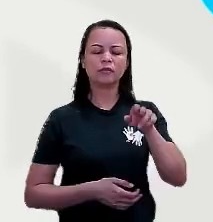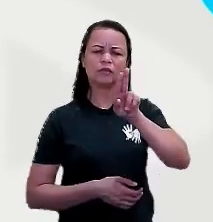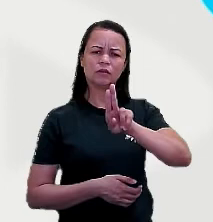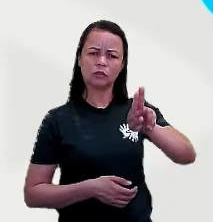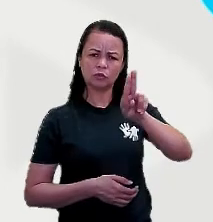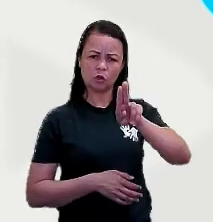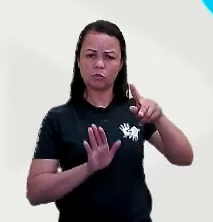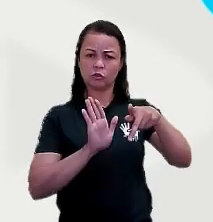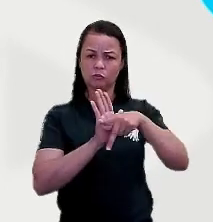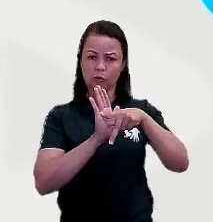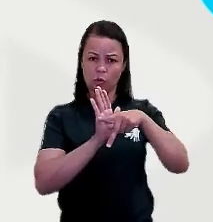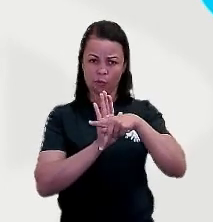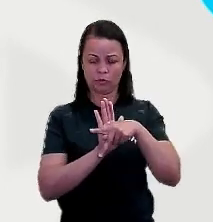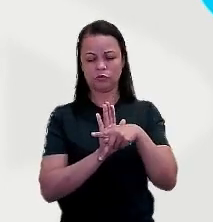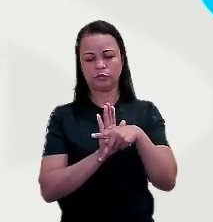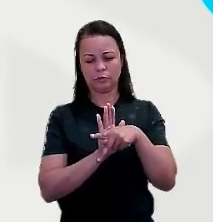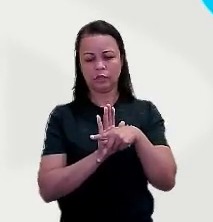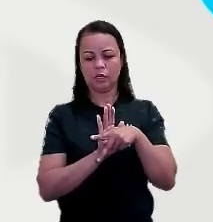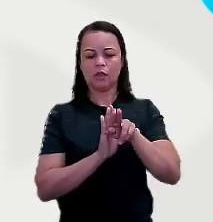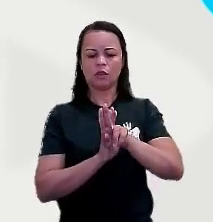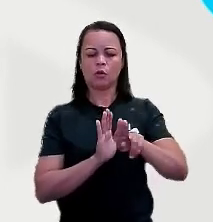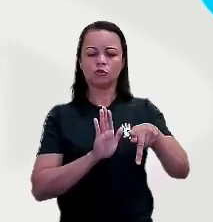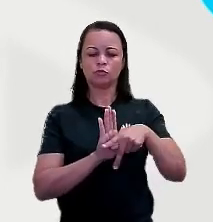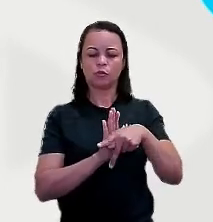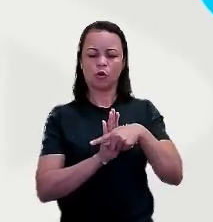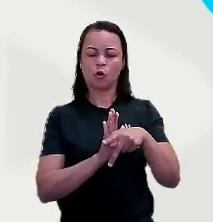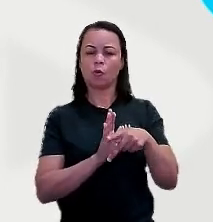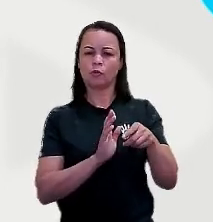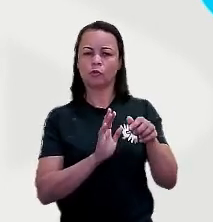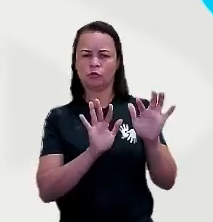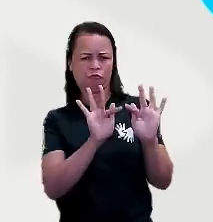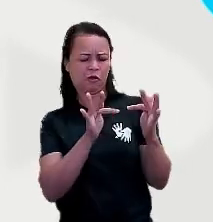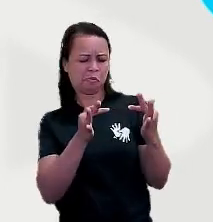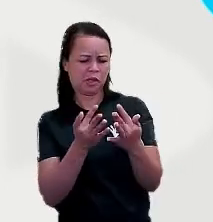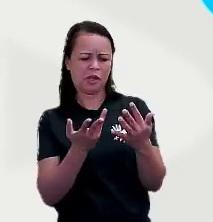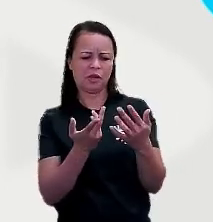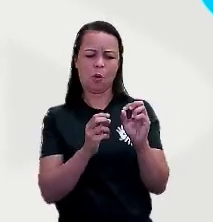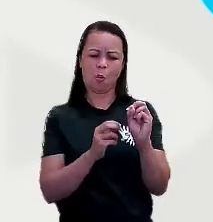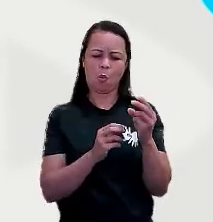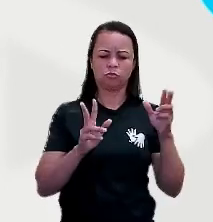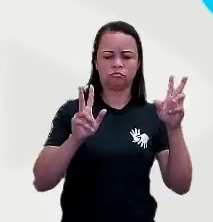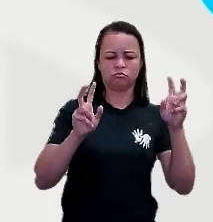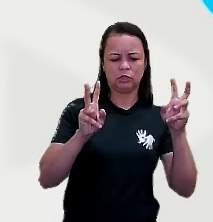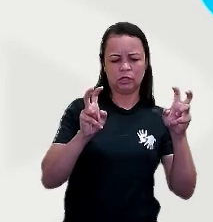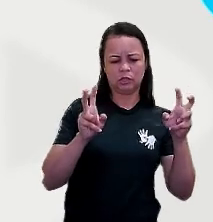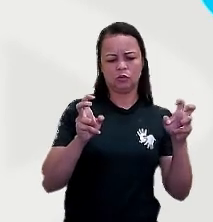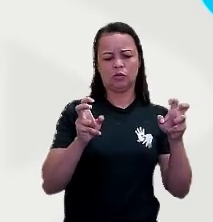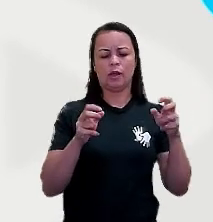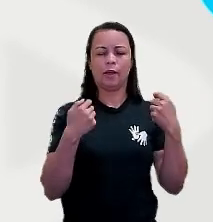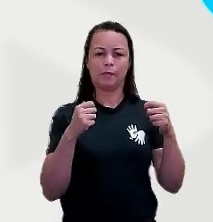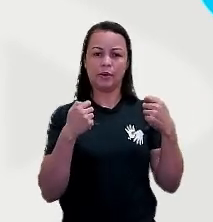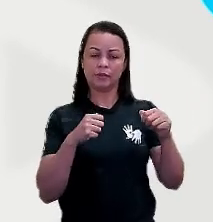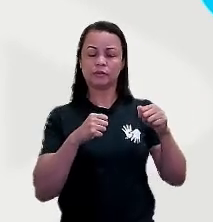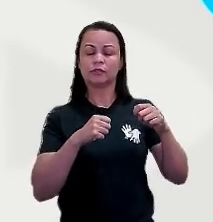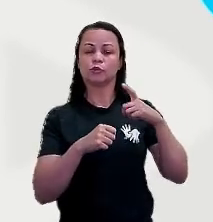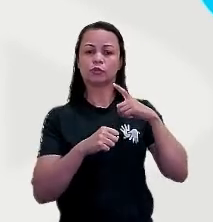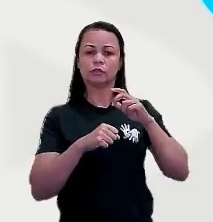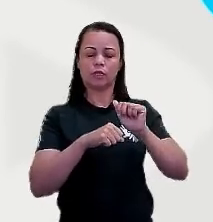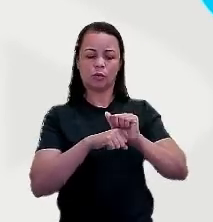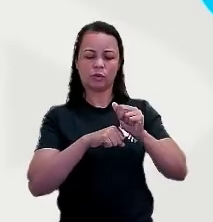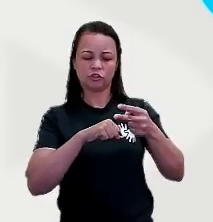Referindo-se a nomes próprios de parentesco ou a títulos, deve o adjetivo ir para o